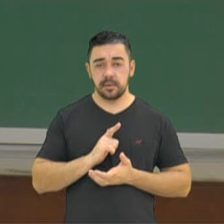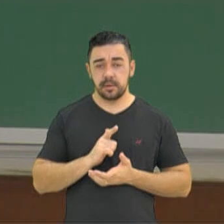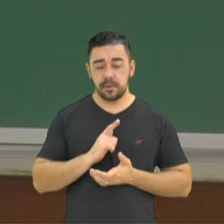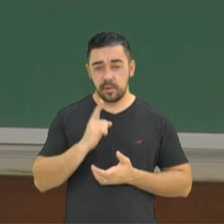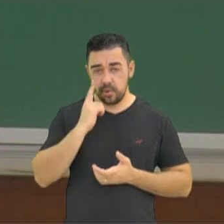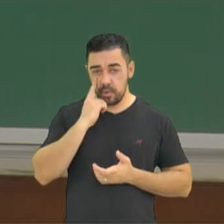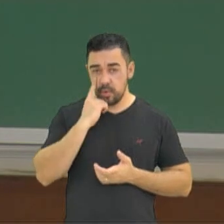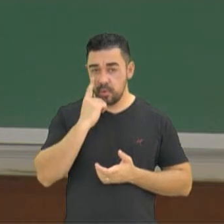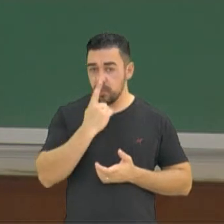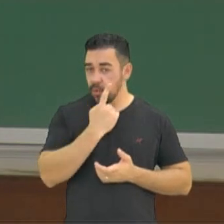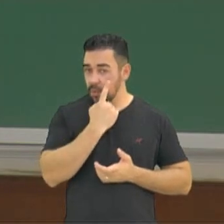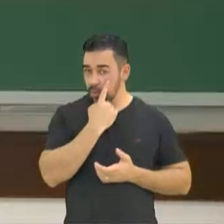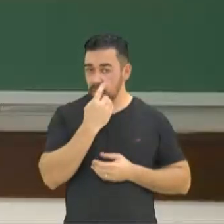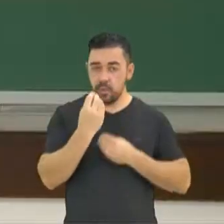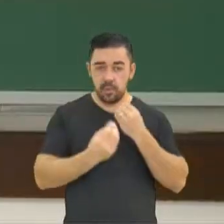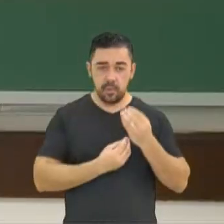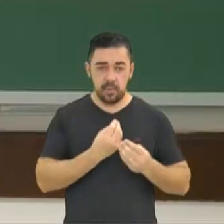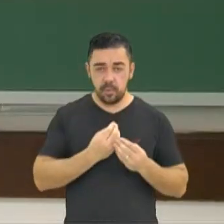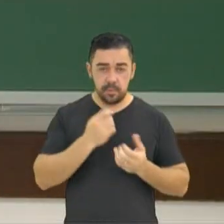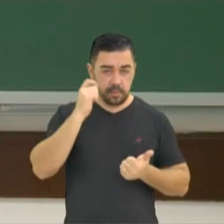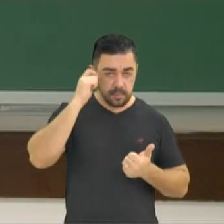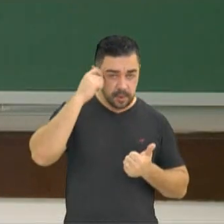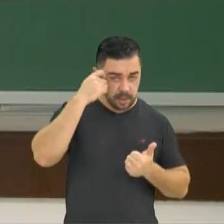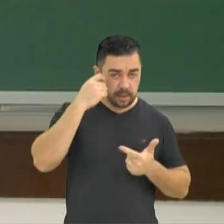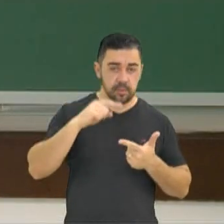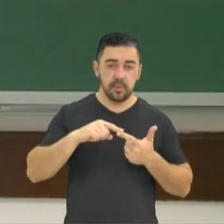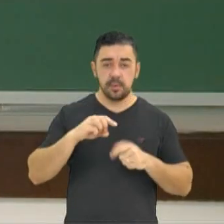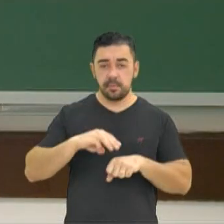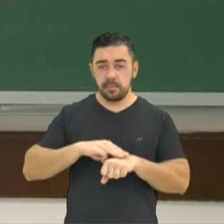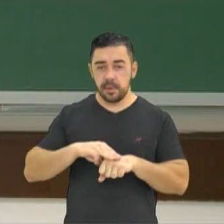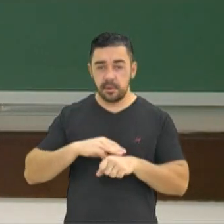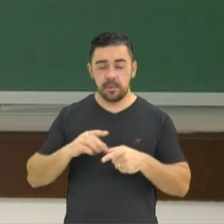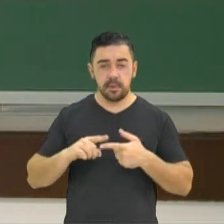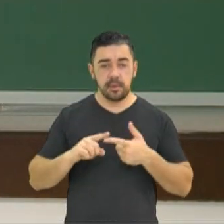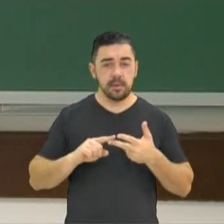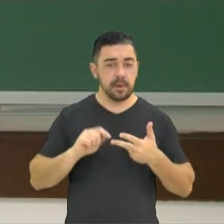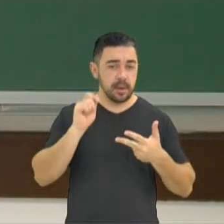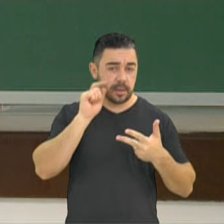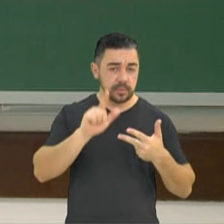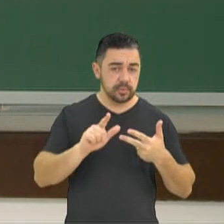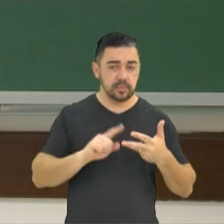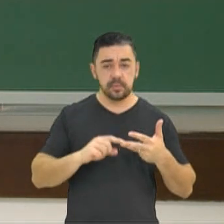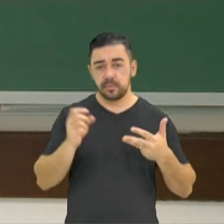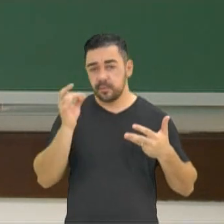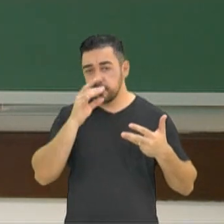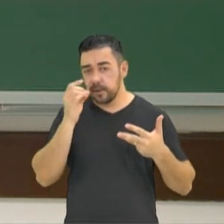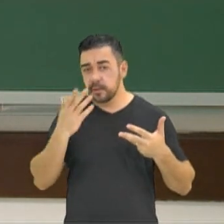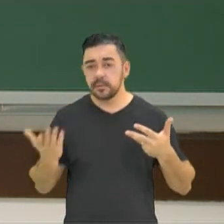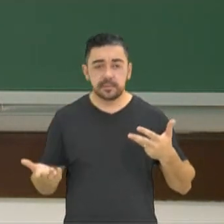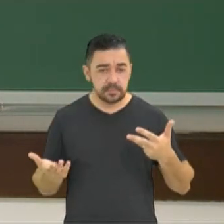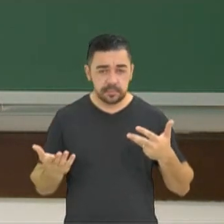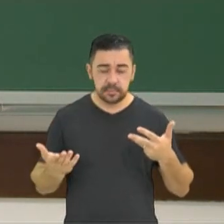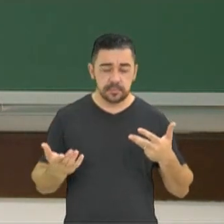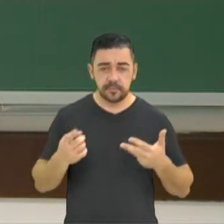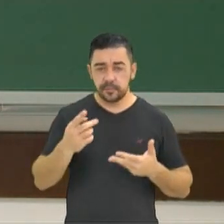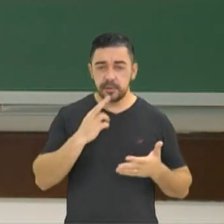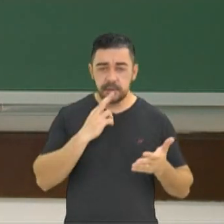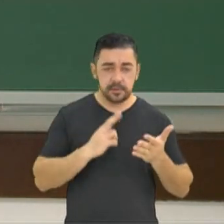ou azules. Então, seus olhos são que cor? Negros, castanhos, verdes ou azuis. Vocês